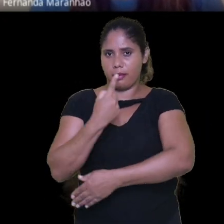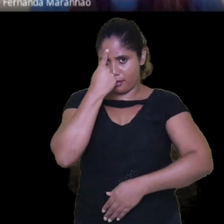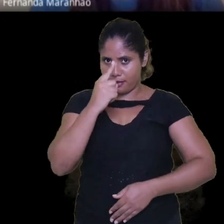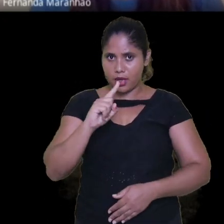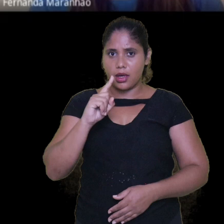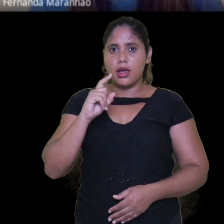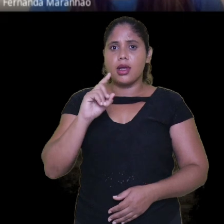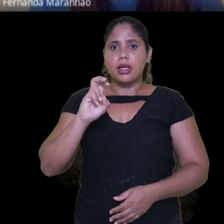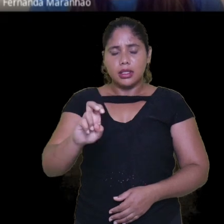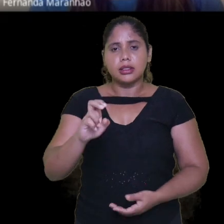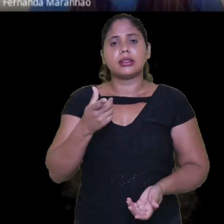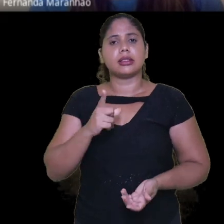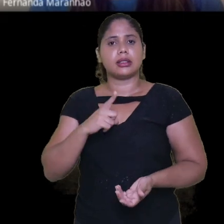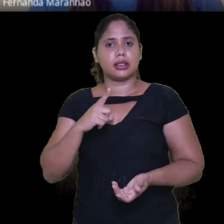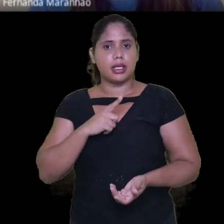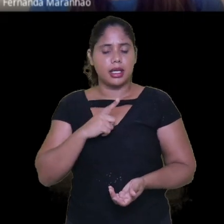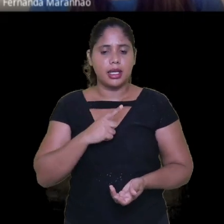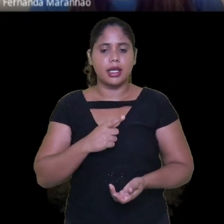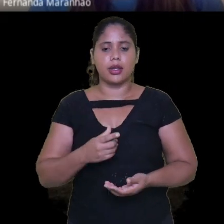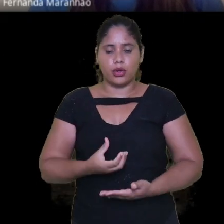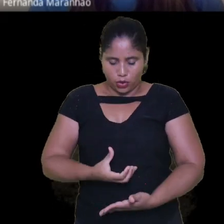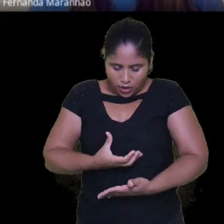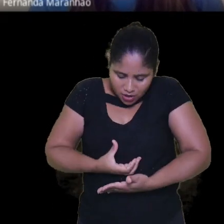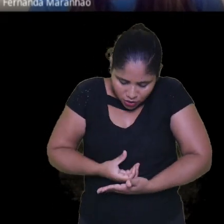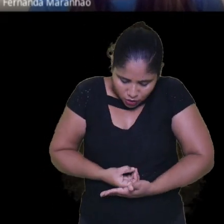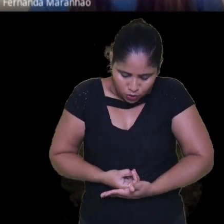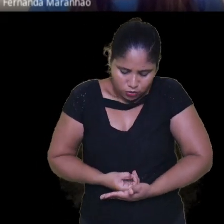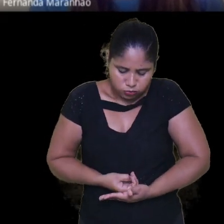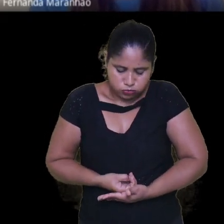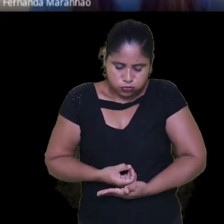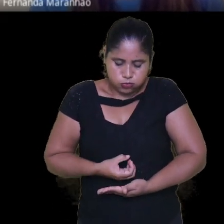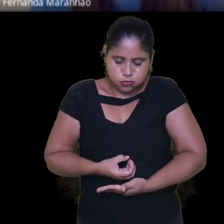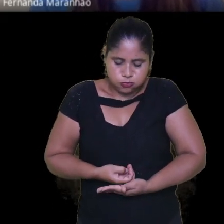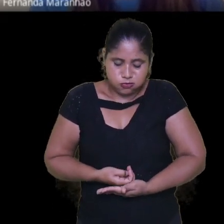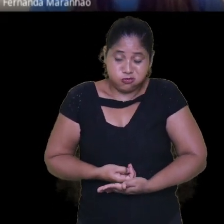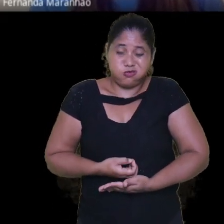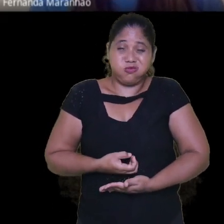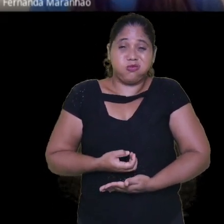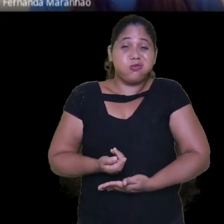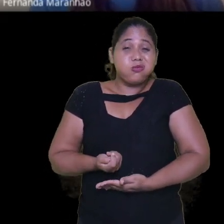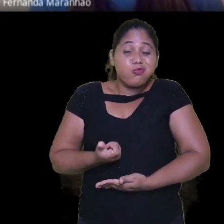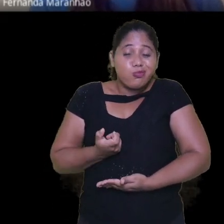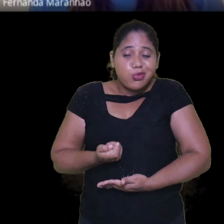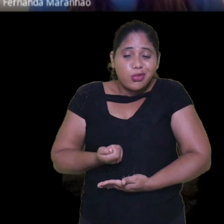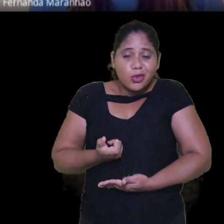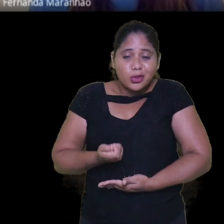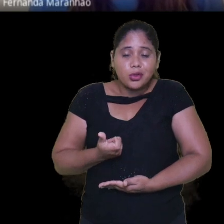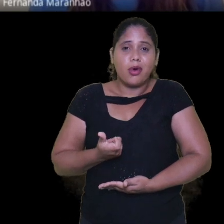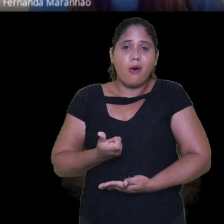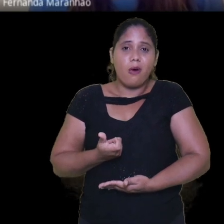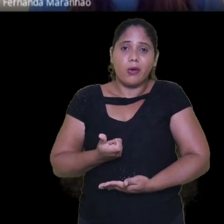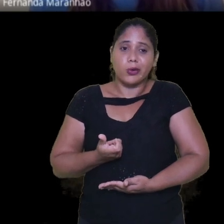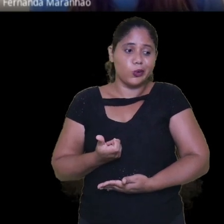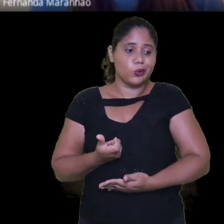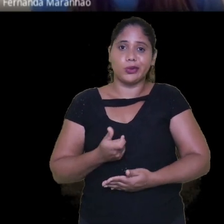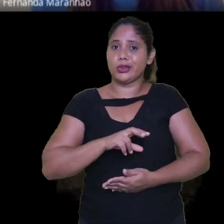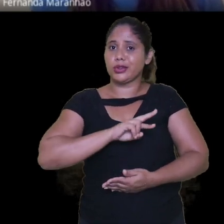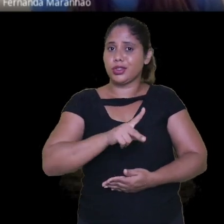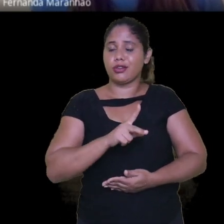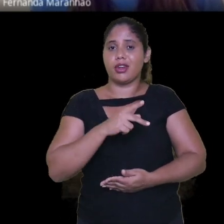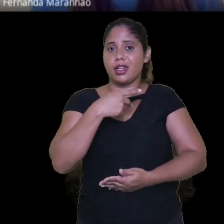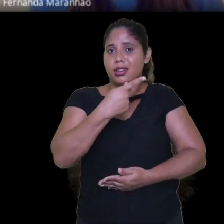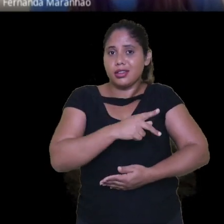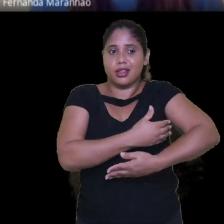restrição de crescimento advinda de uma condição de alteração estrutural, de uma condição genética, por exemplo. Então, se